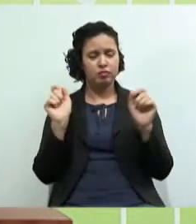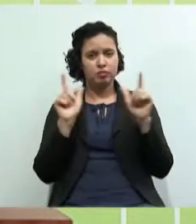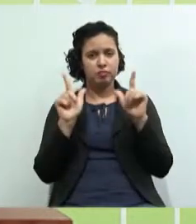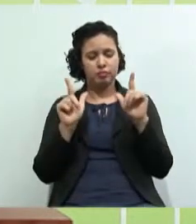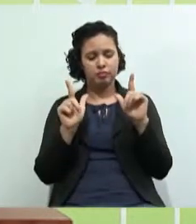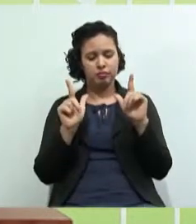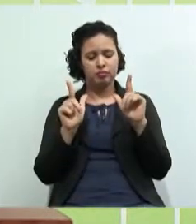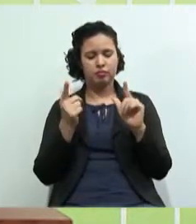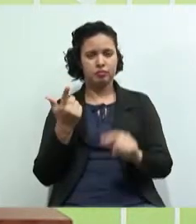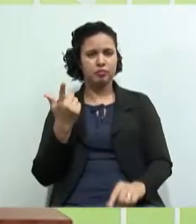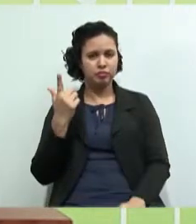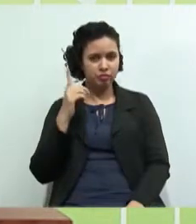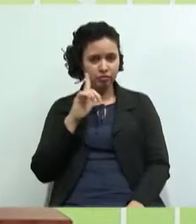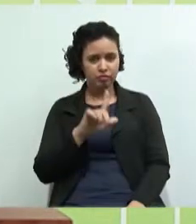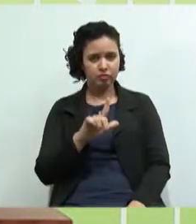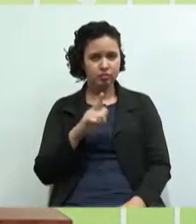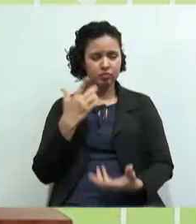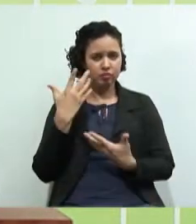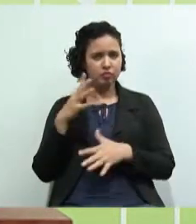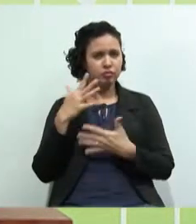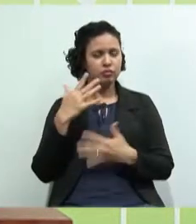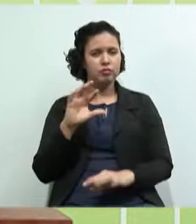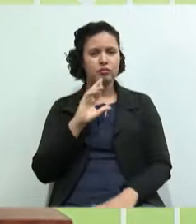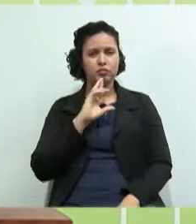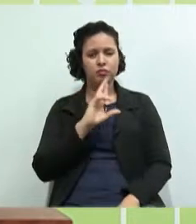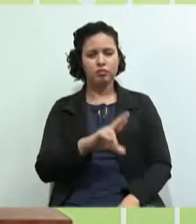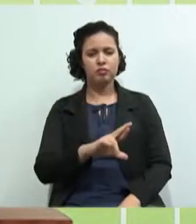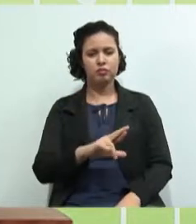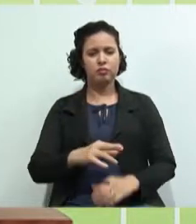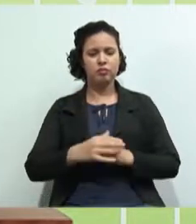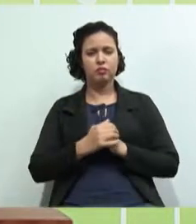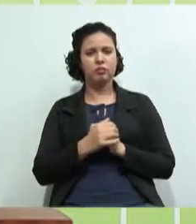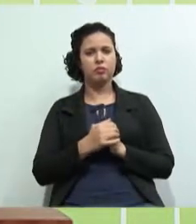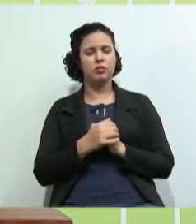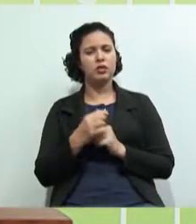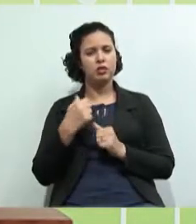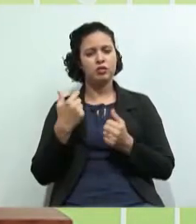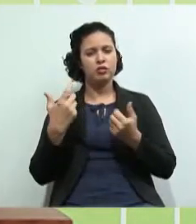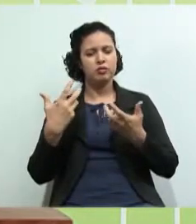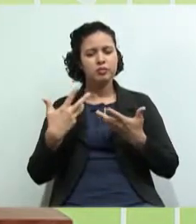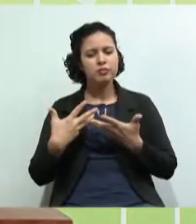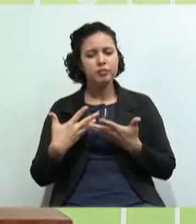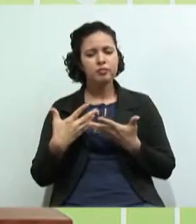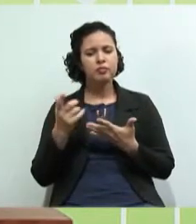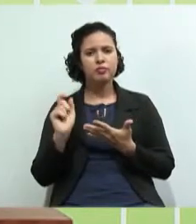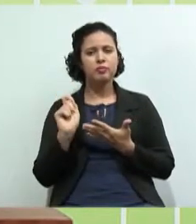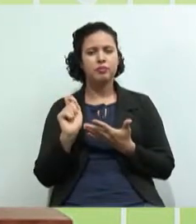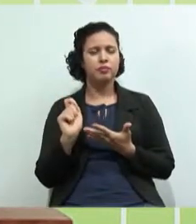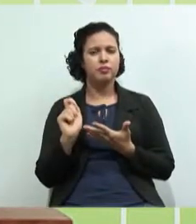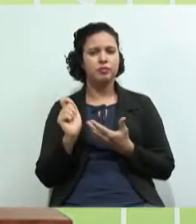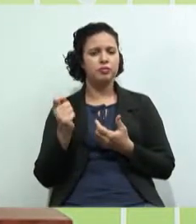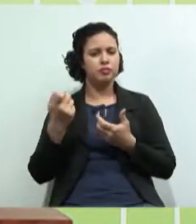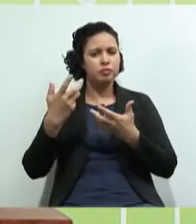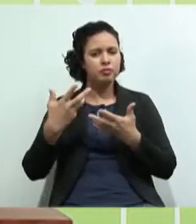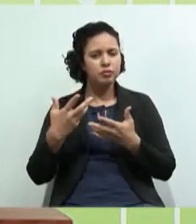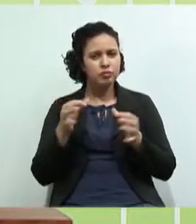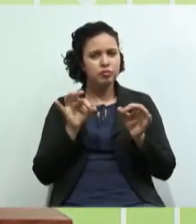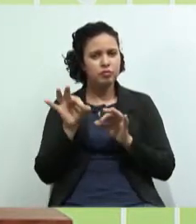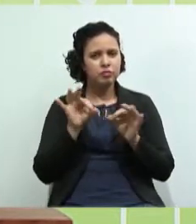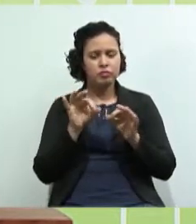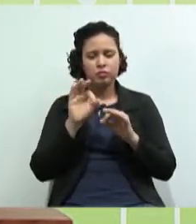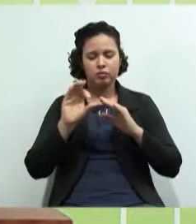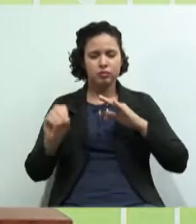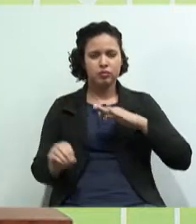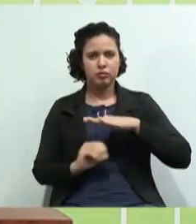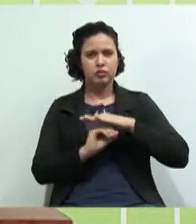com certeza os alunos estão de parabéns pela resposta. E eu vou colocar algo mais ou menos, até porque quando a gente fala defina organizações, cada